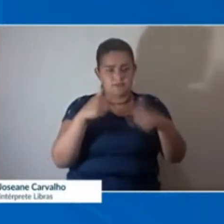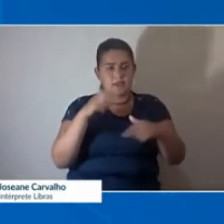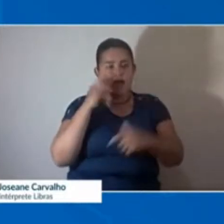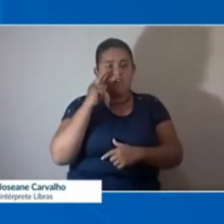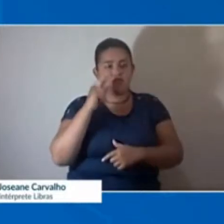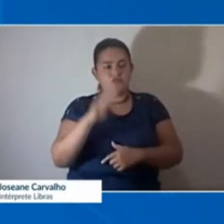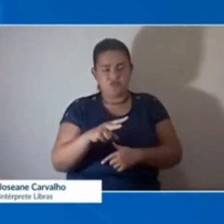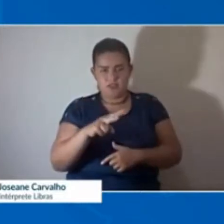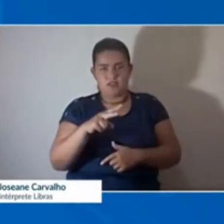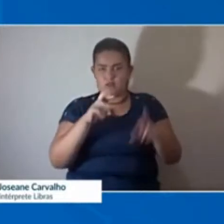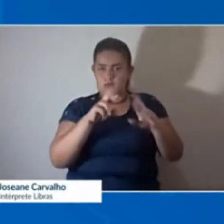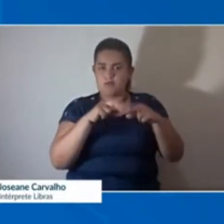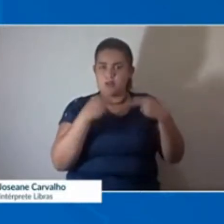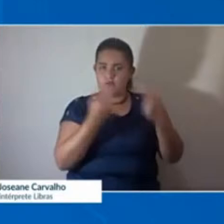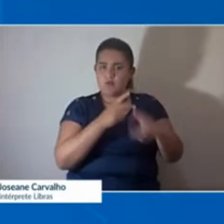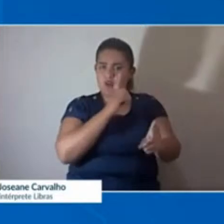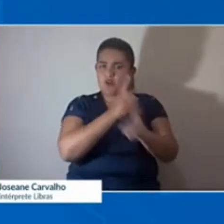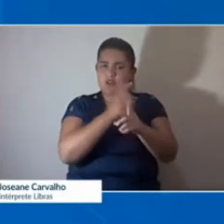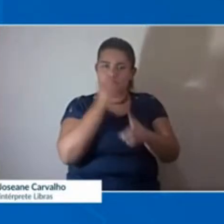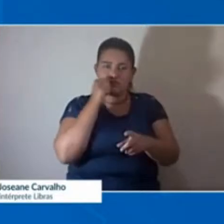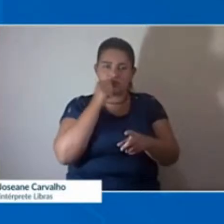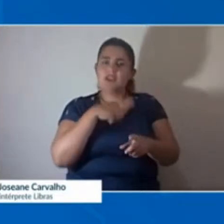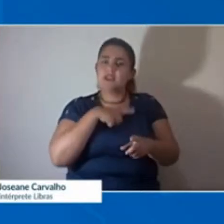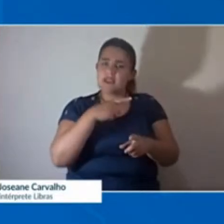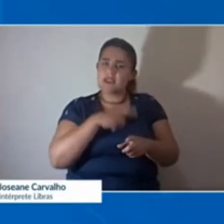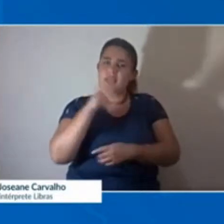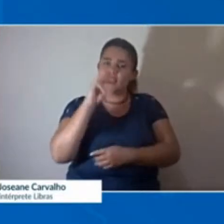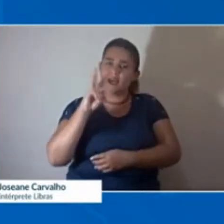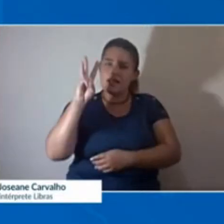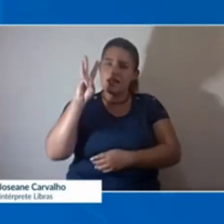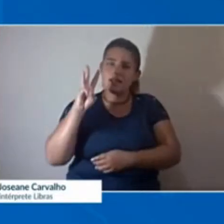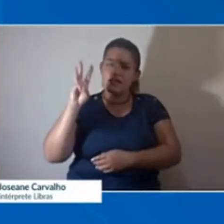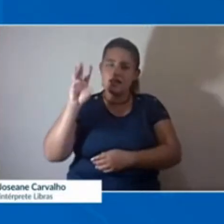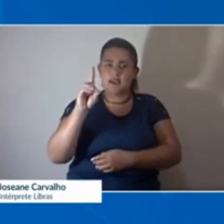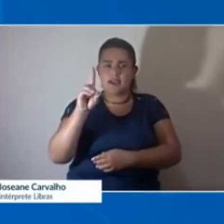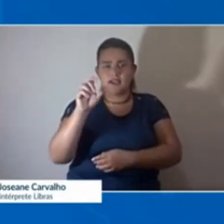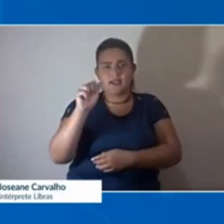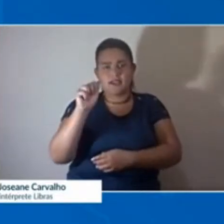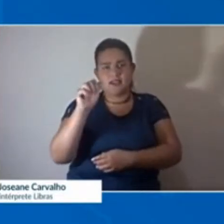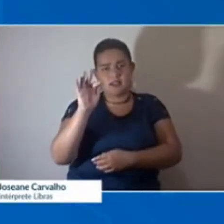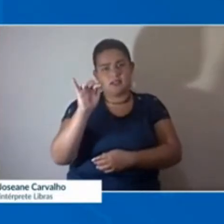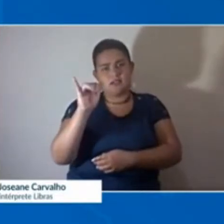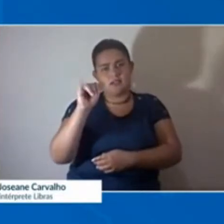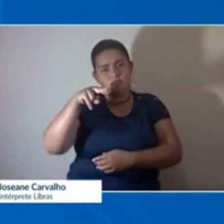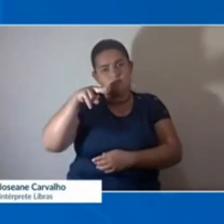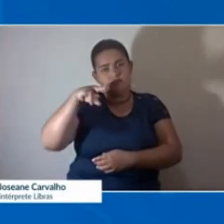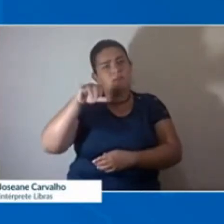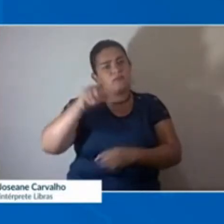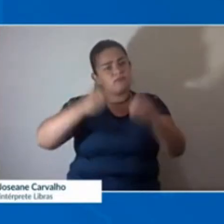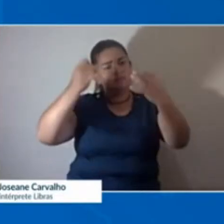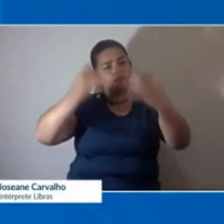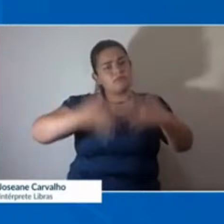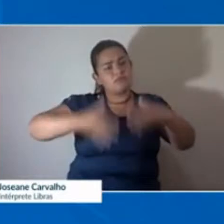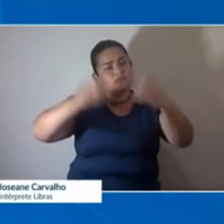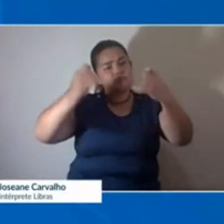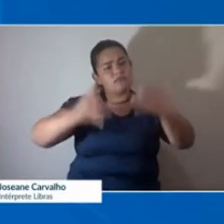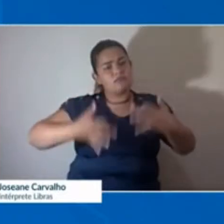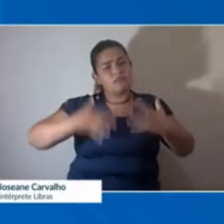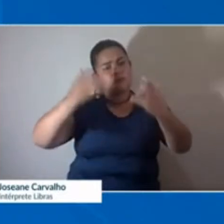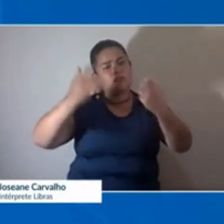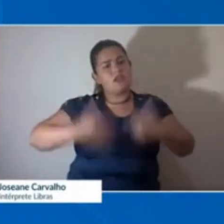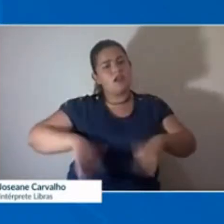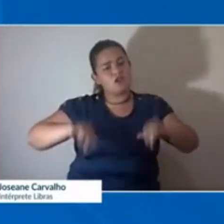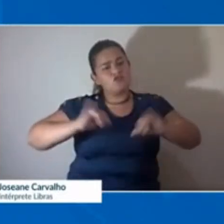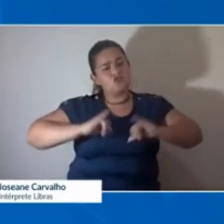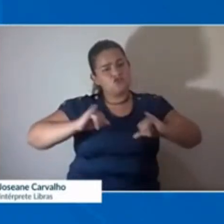meninas. Tá disponível na internet, do DAFB, e aí elas falavam sobre essas questões do que elas sofriam no set